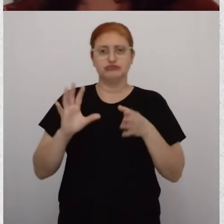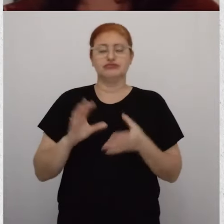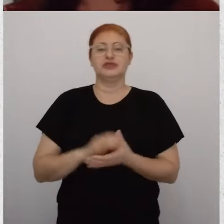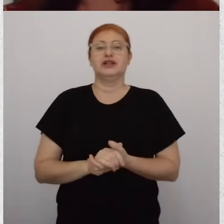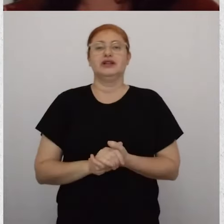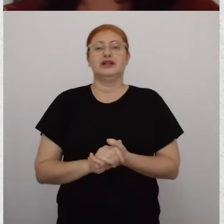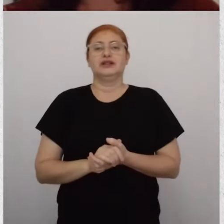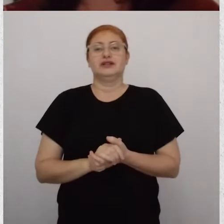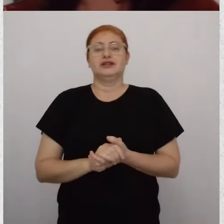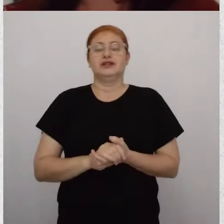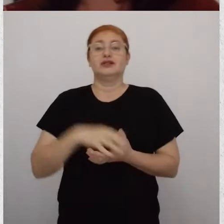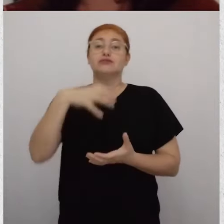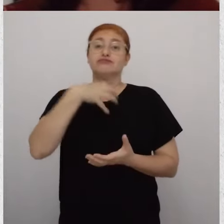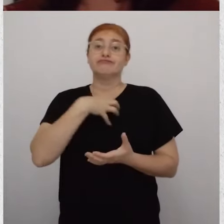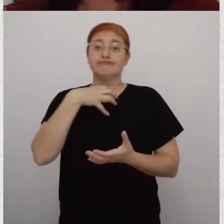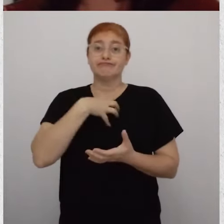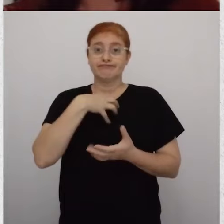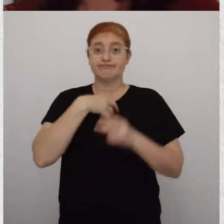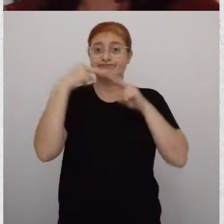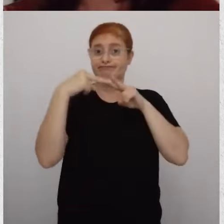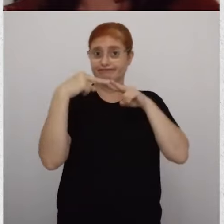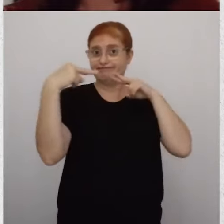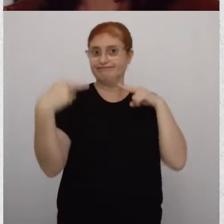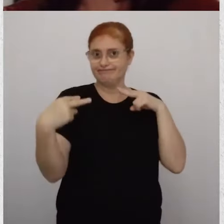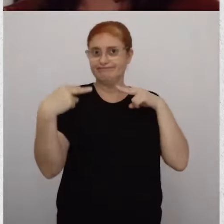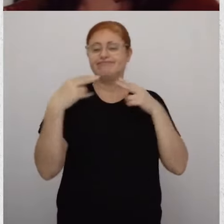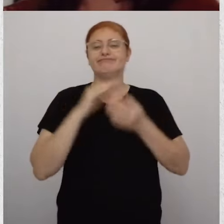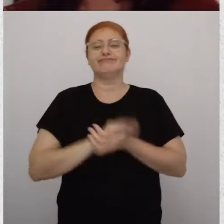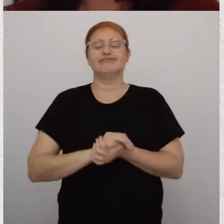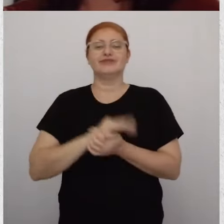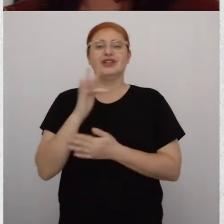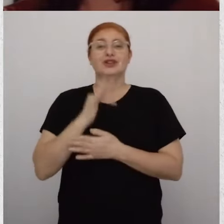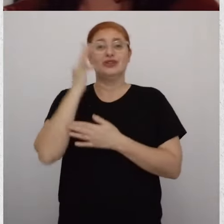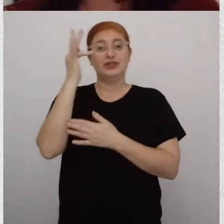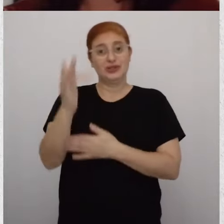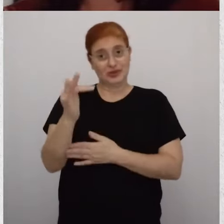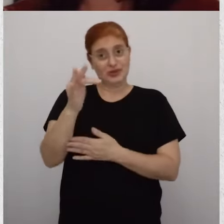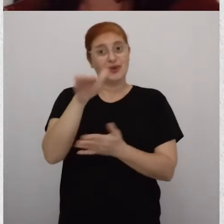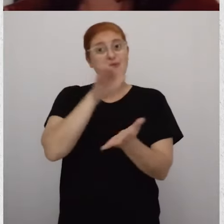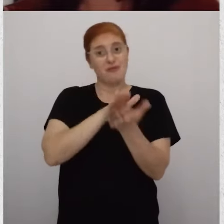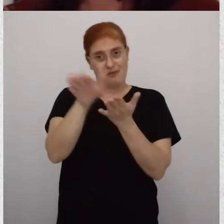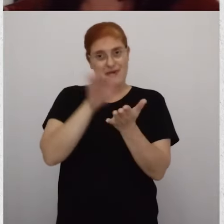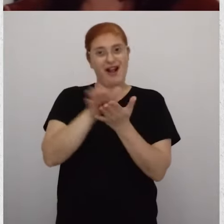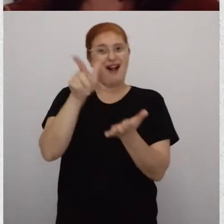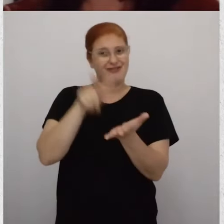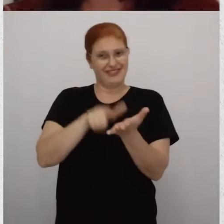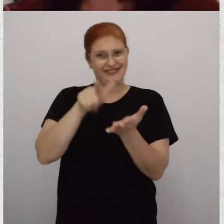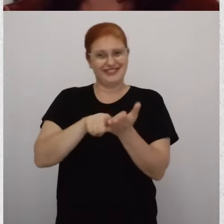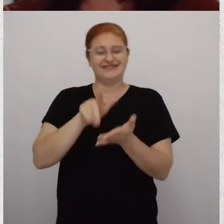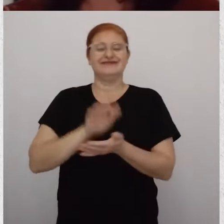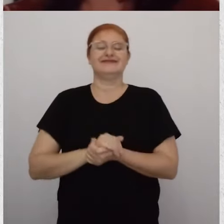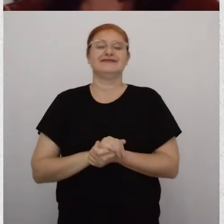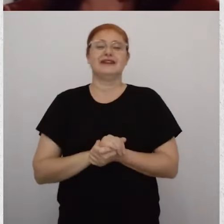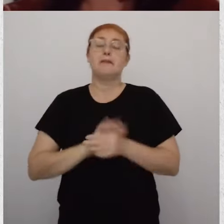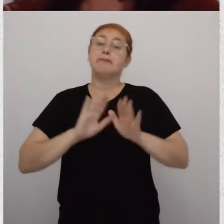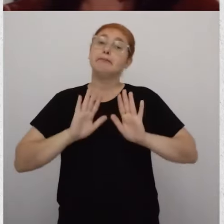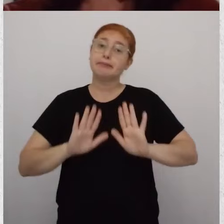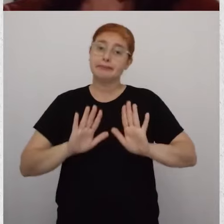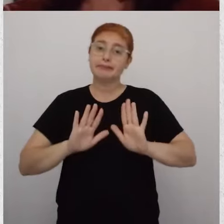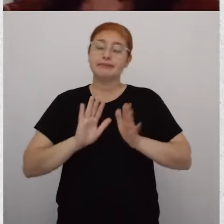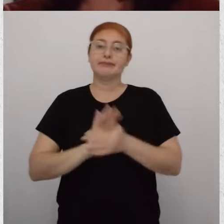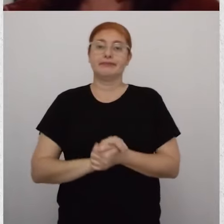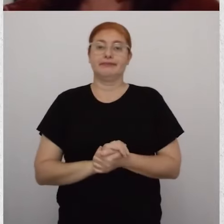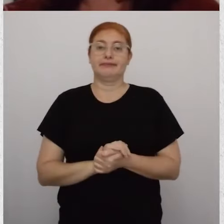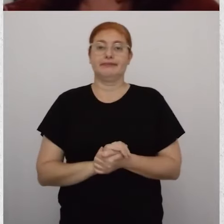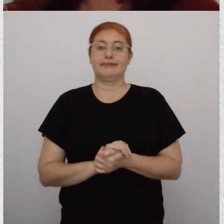de forma ainda online, em breve. Quem sabe poderemos ter em papel, né? Mas